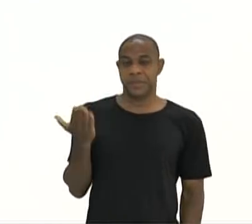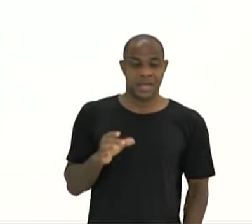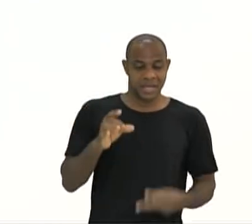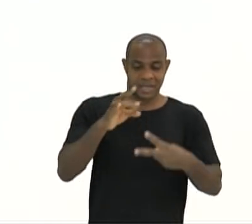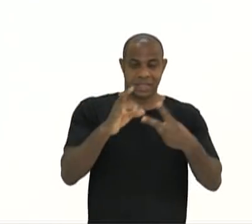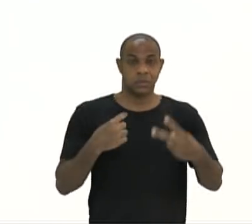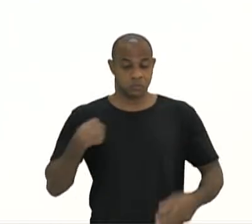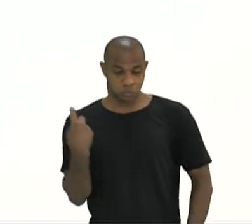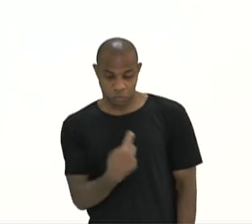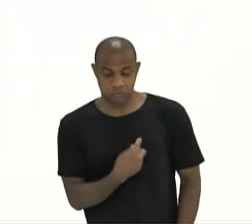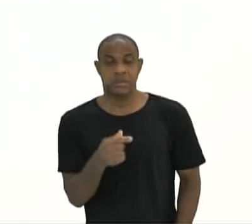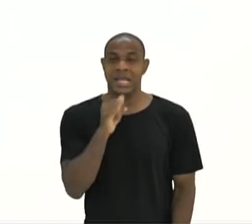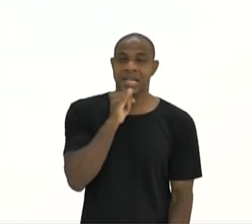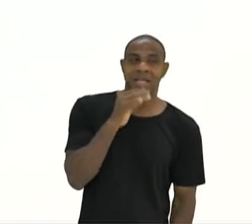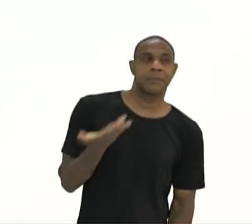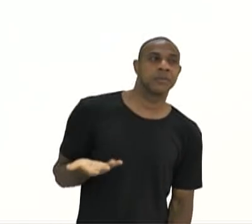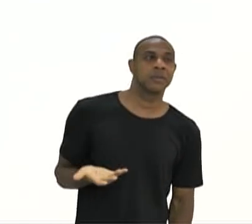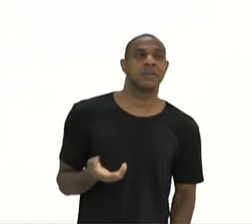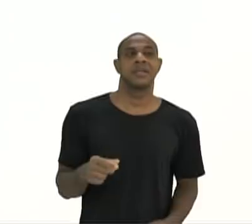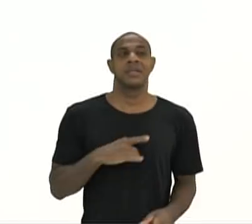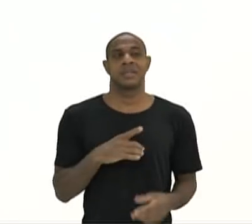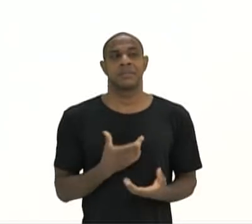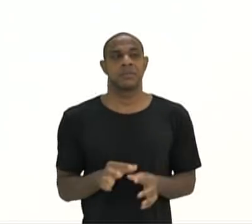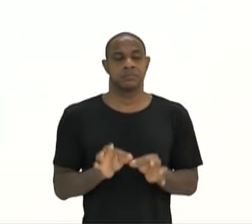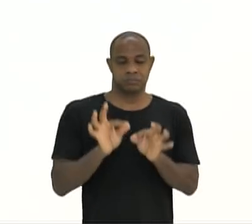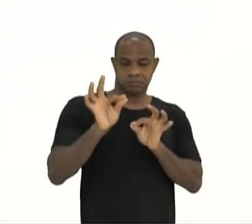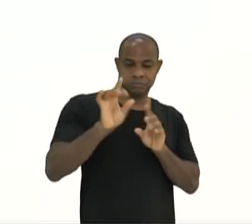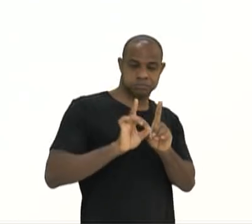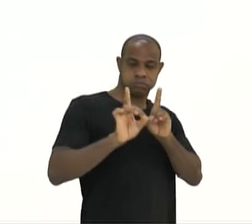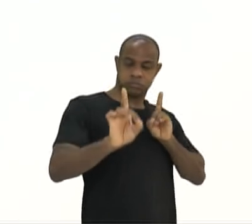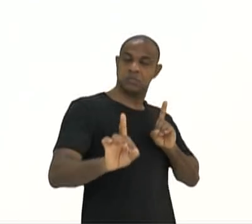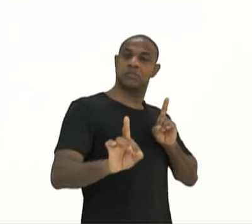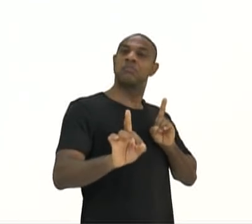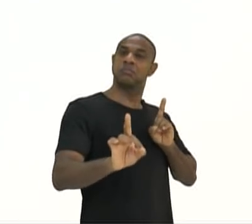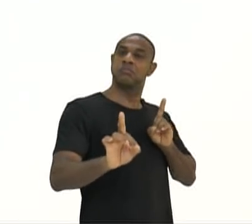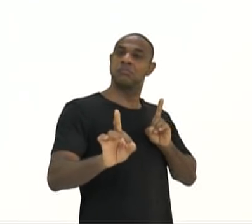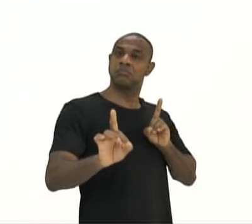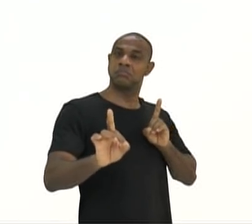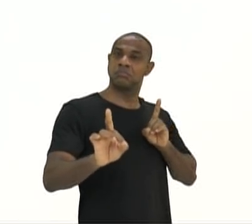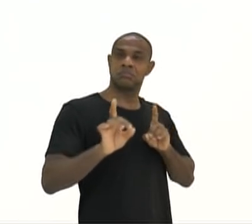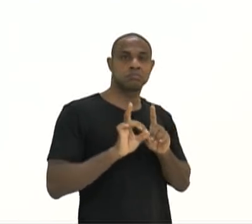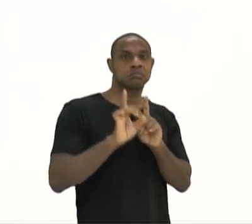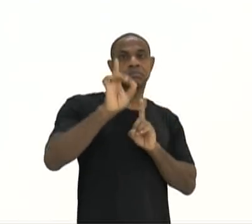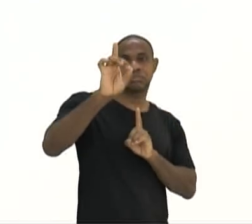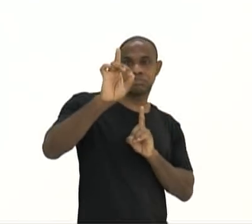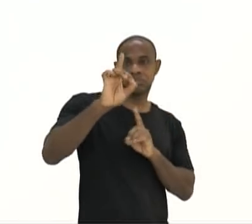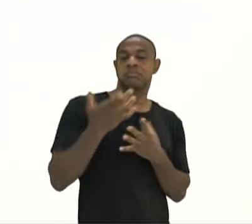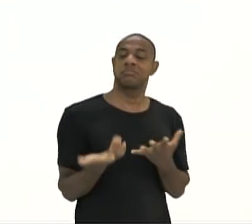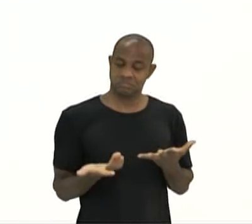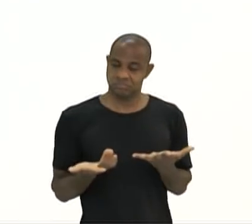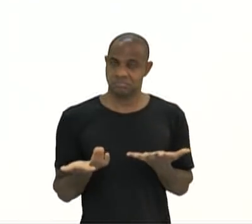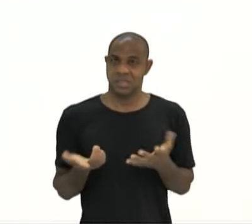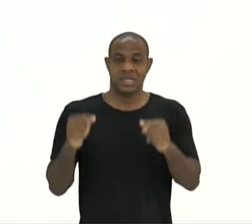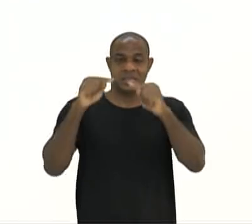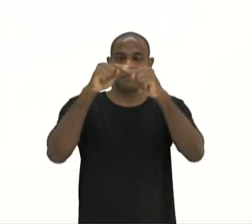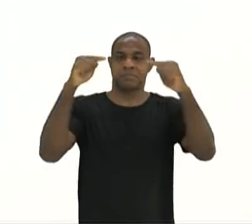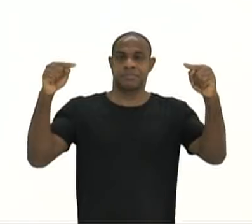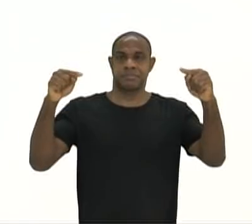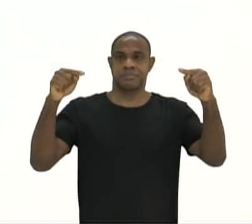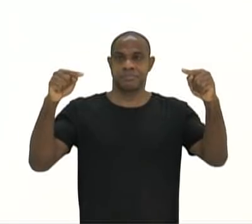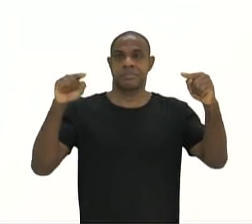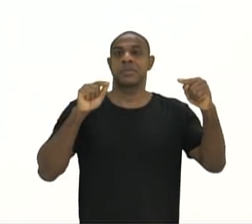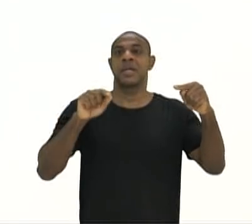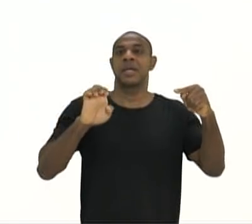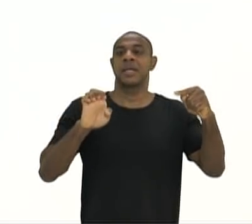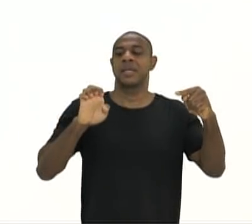um de nós, por exemplo, estamos a uma determinada distância da linha do Equador e a uma determinada distância do meridiano